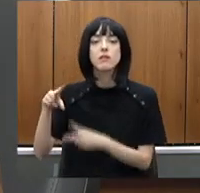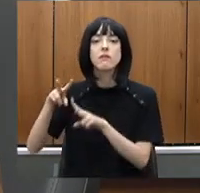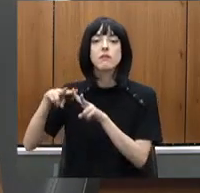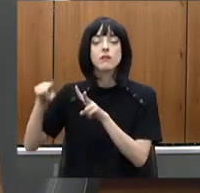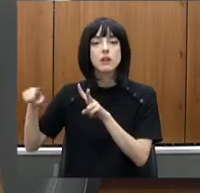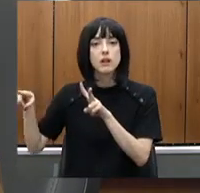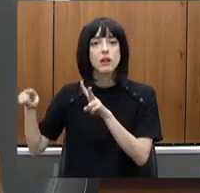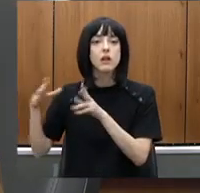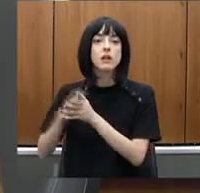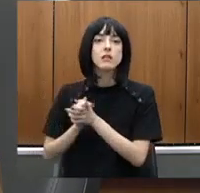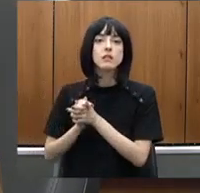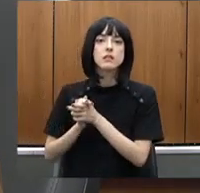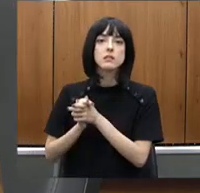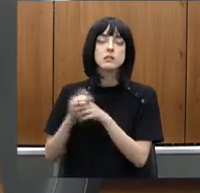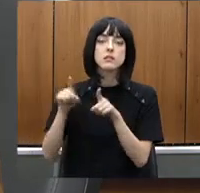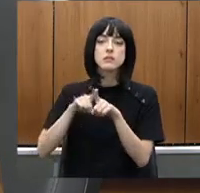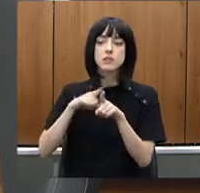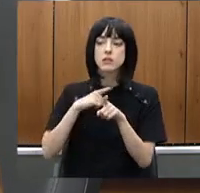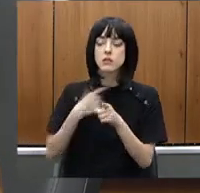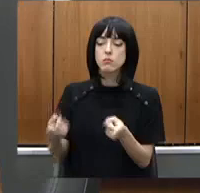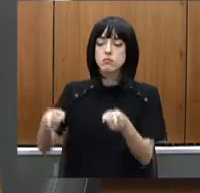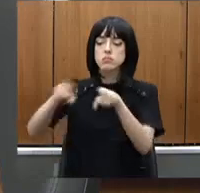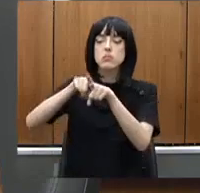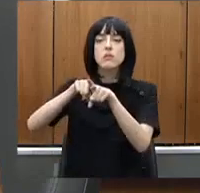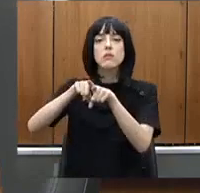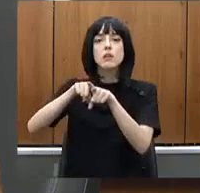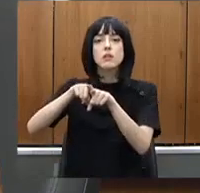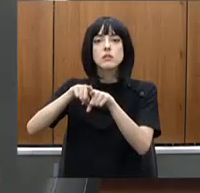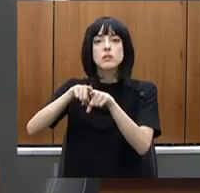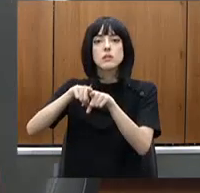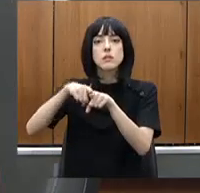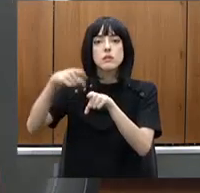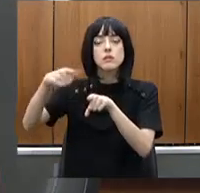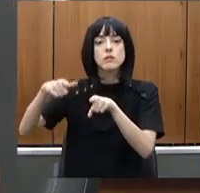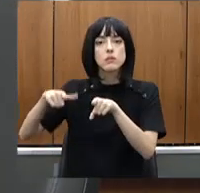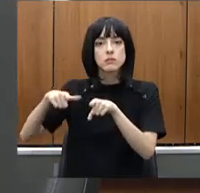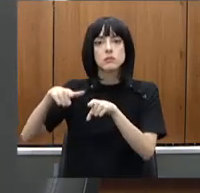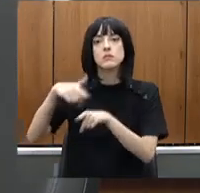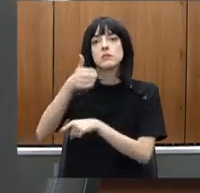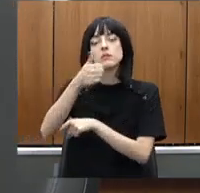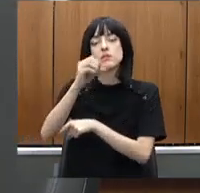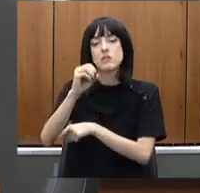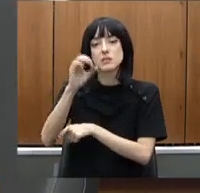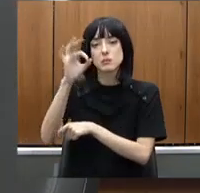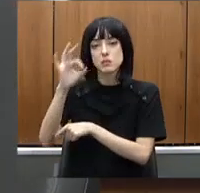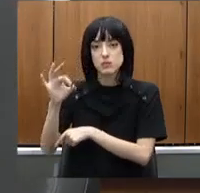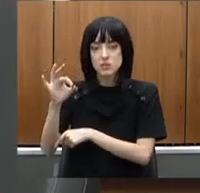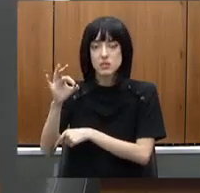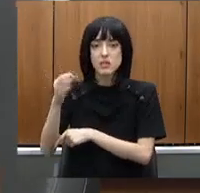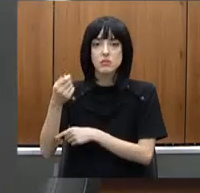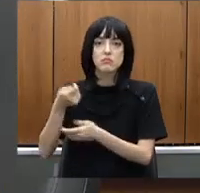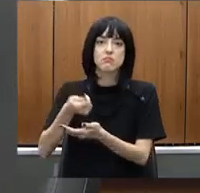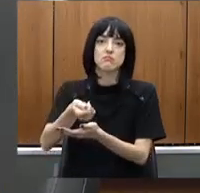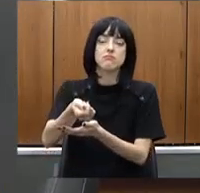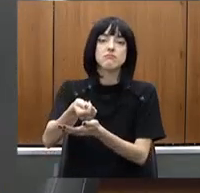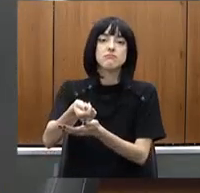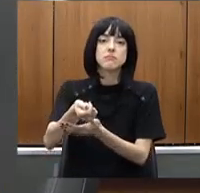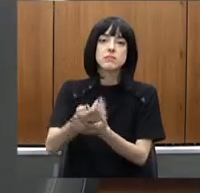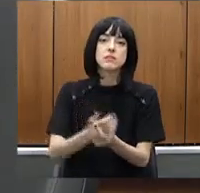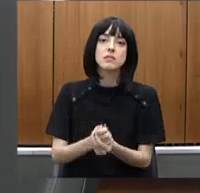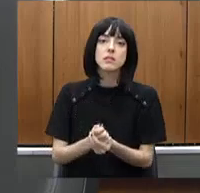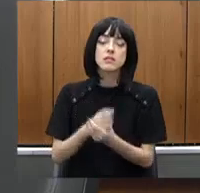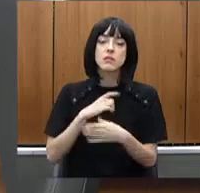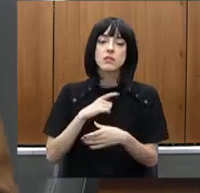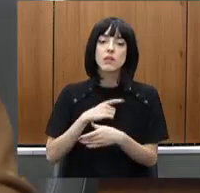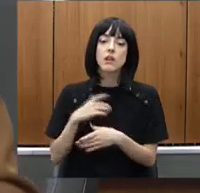parlamentar de convênio para esse nós direcionamos 10% e convênios 1.74 então tem convênio aqui deu